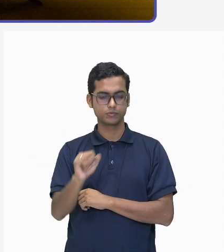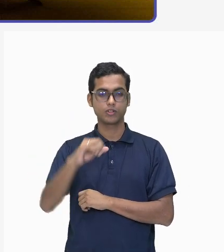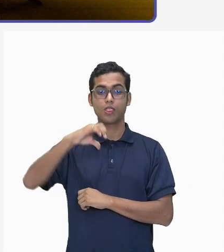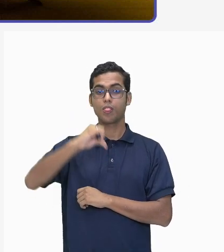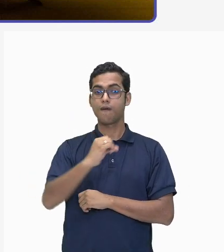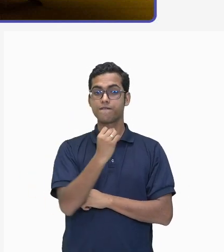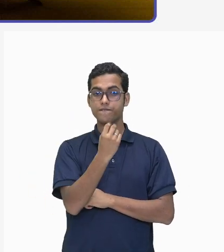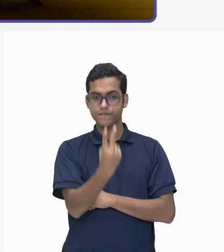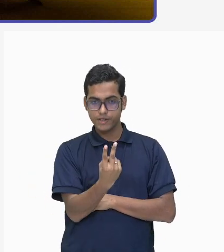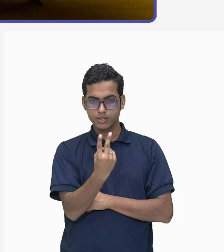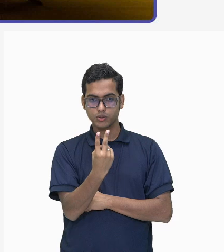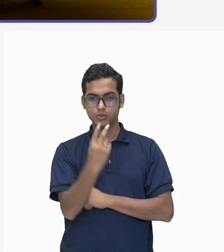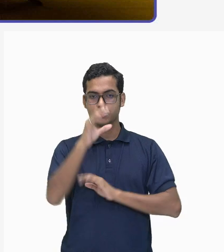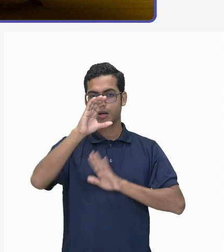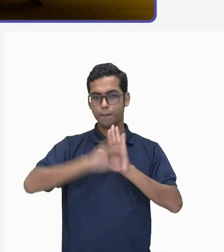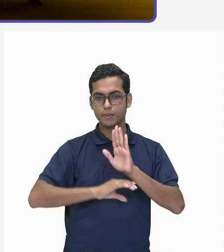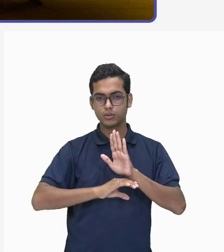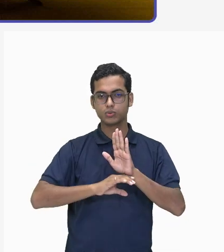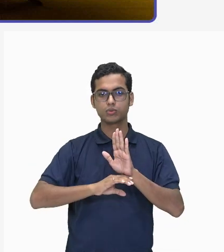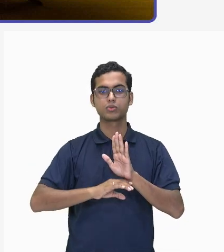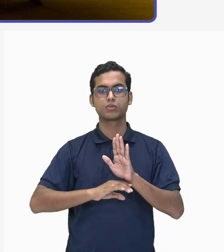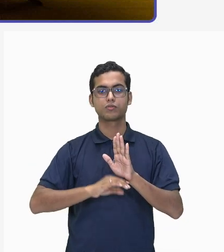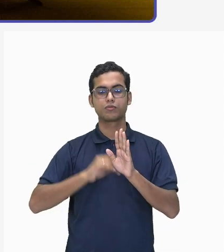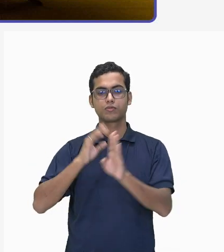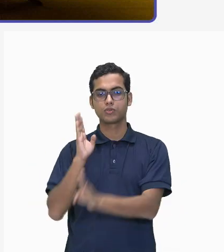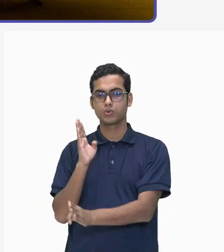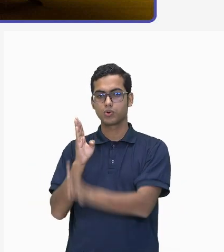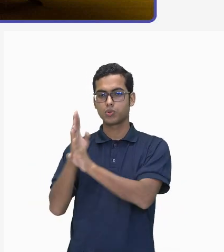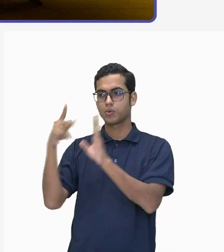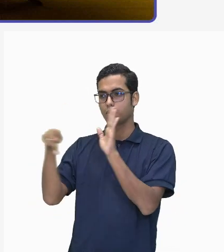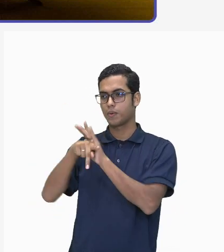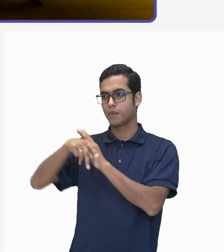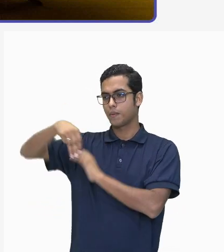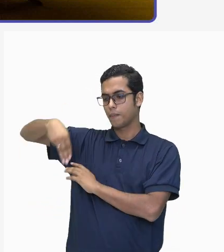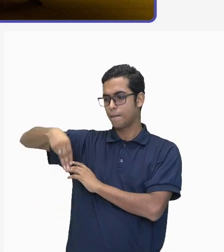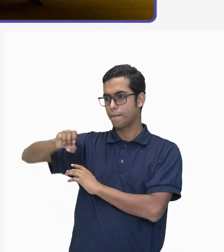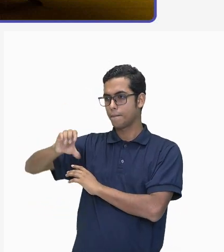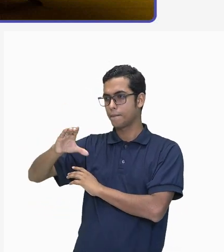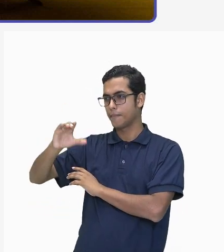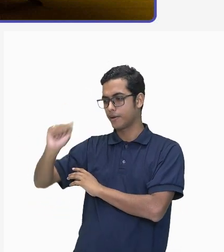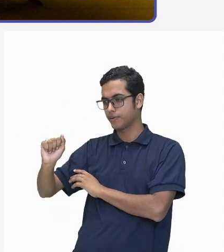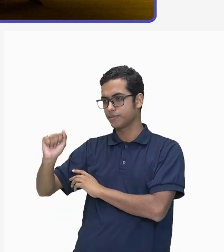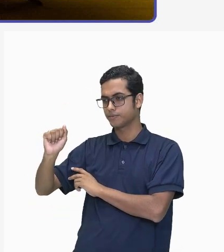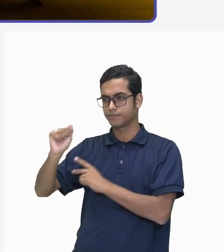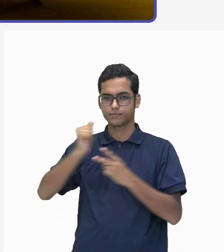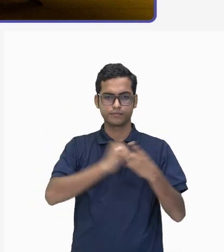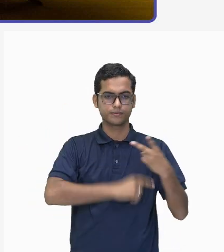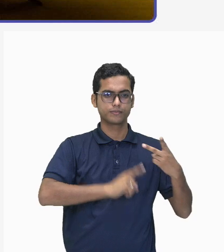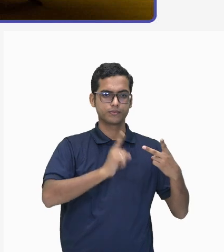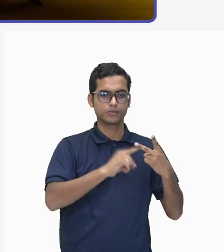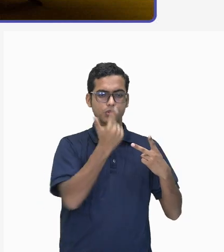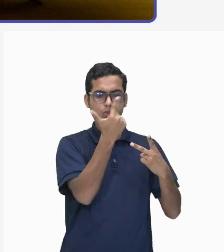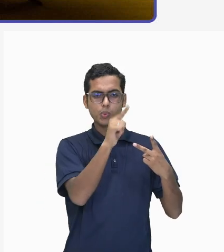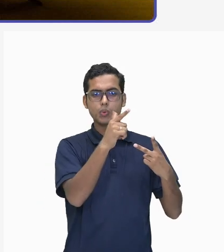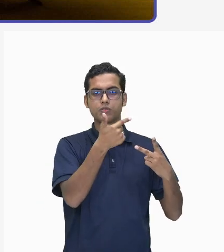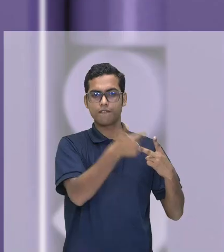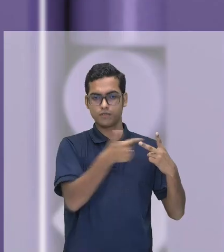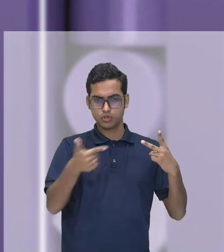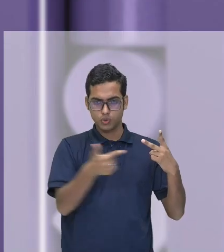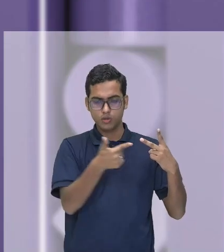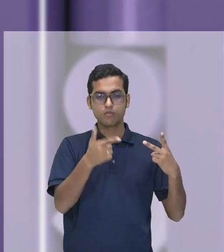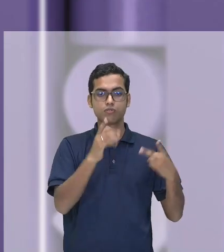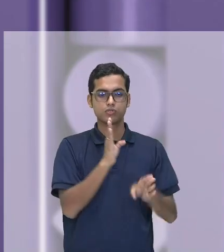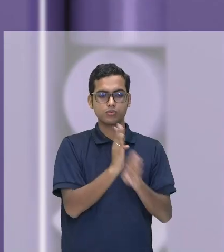foram revelados em Meca e outros 22 foi em Medina. Então, as grandes cidades do